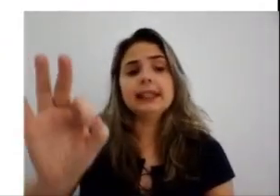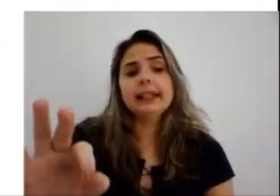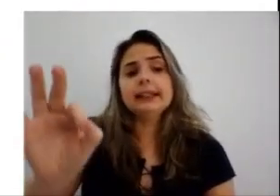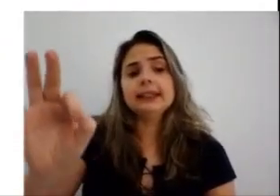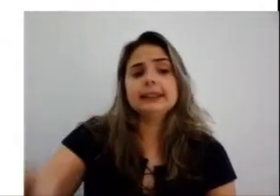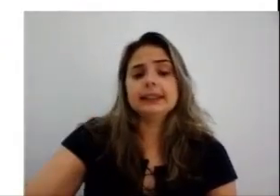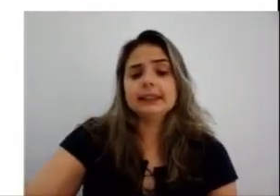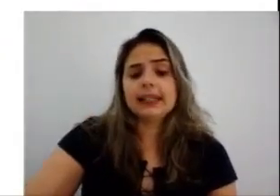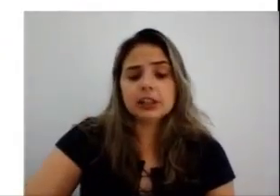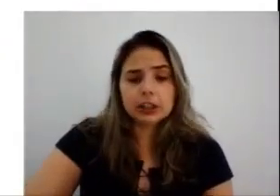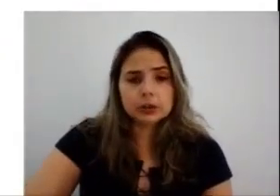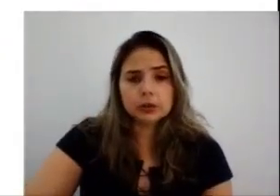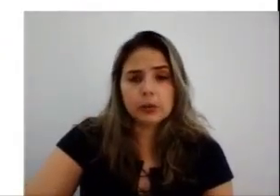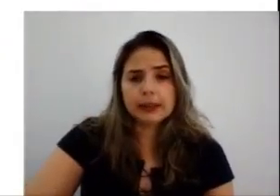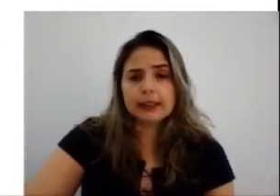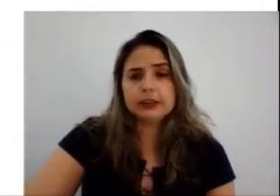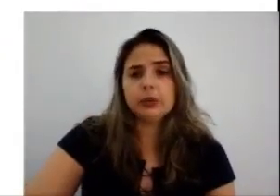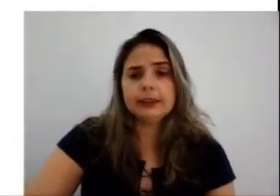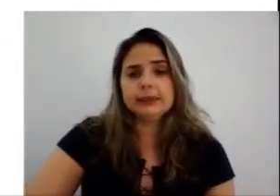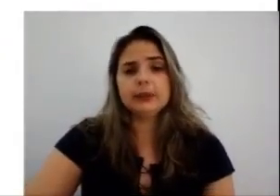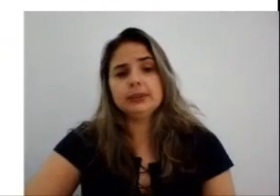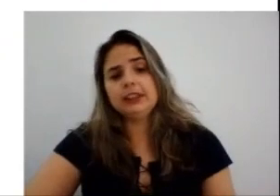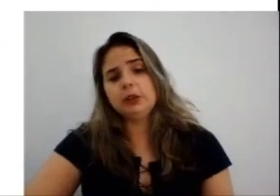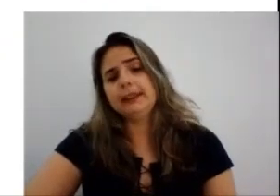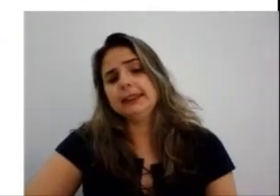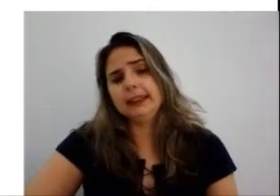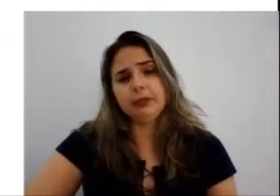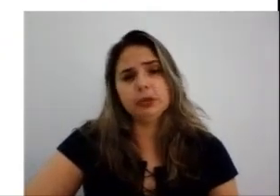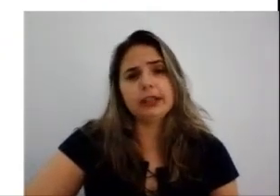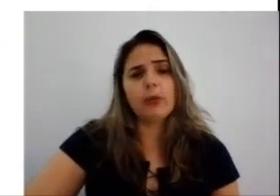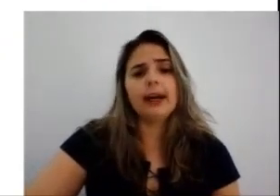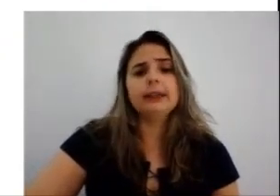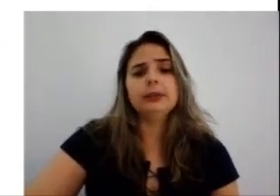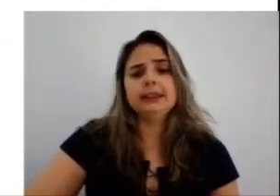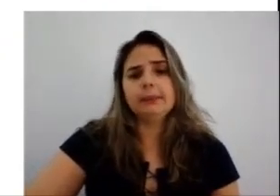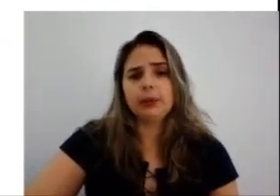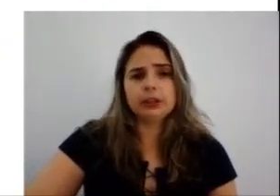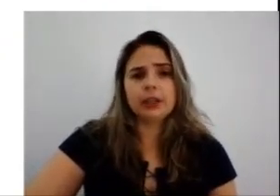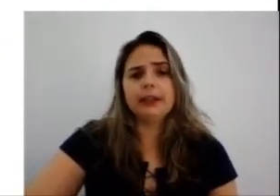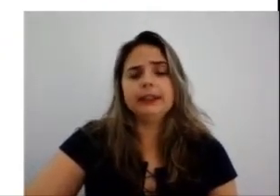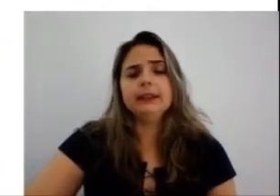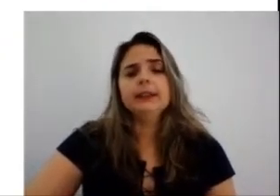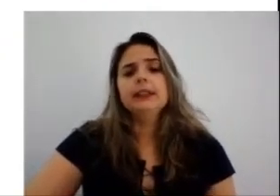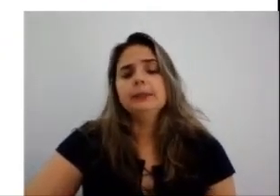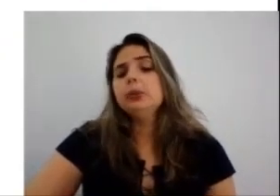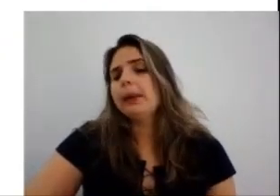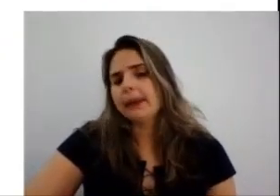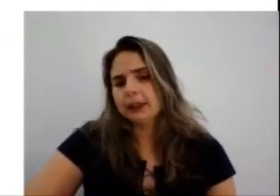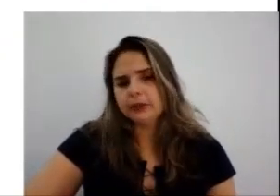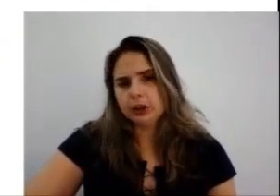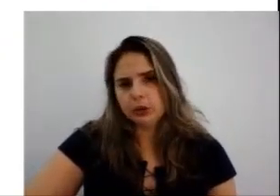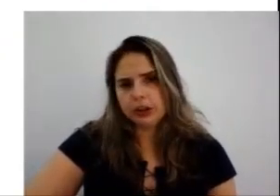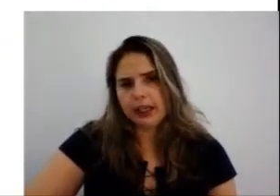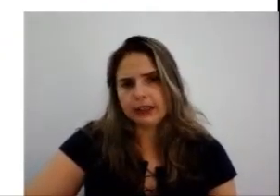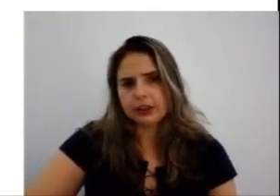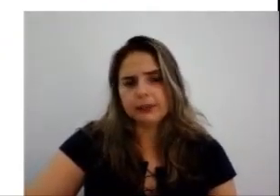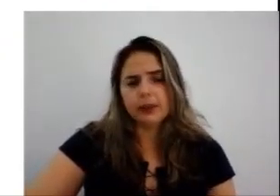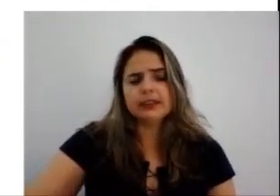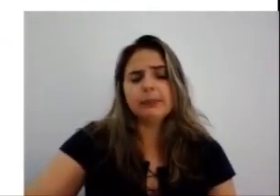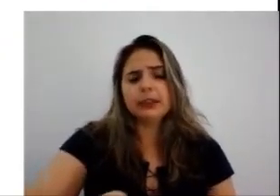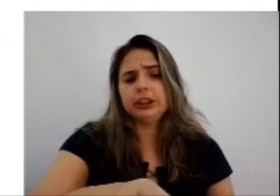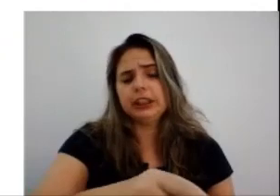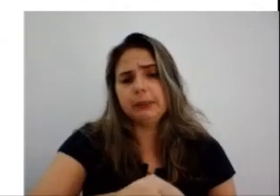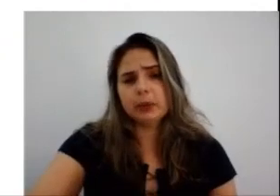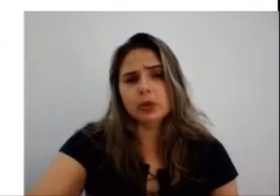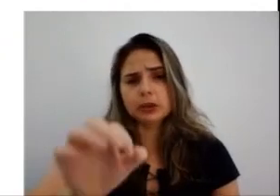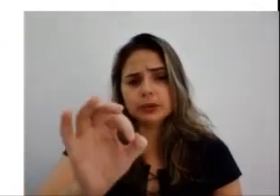também 167 questões comentadas de conhecimentos específicos da Guarda Municipal de Itaguaí por apenas R$ 22, tá bom?